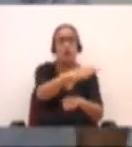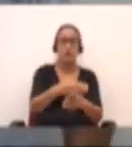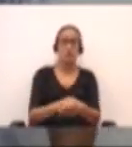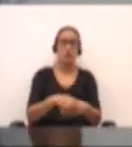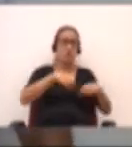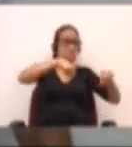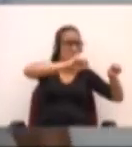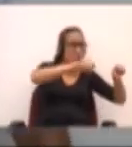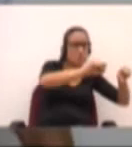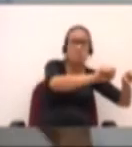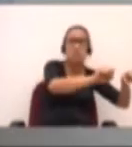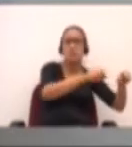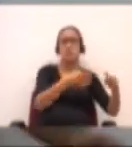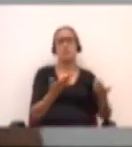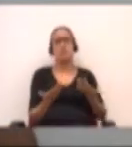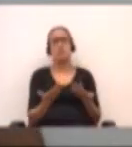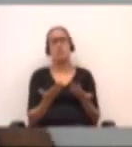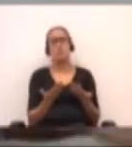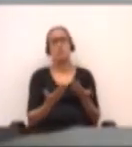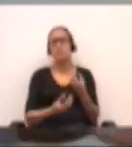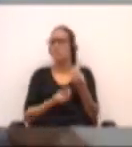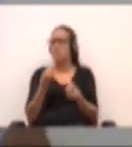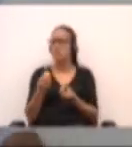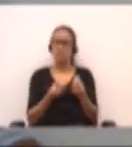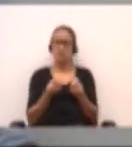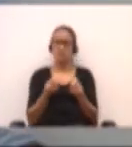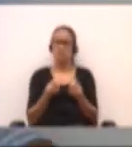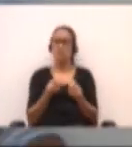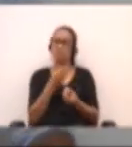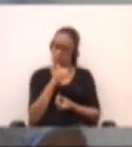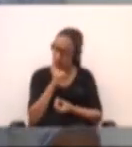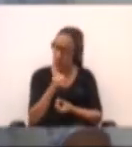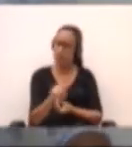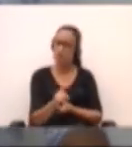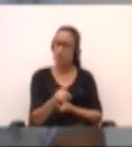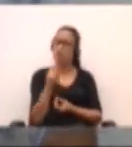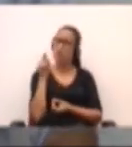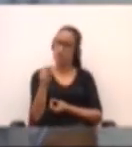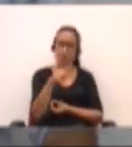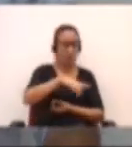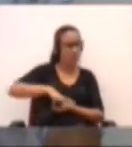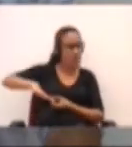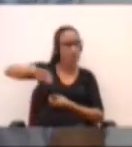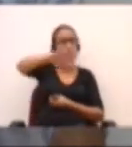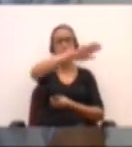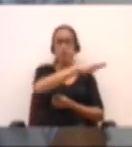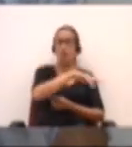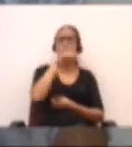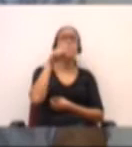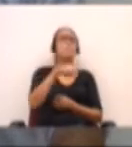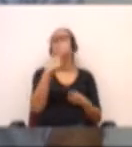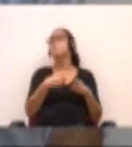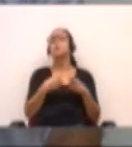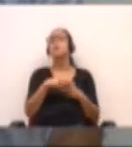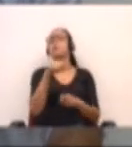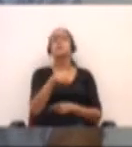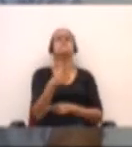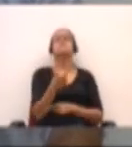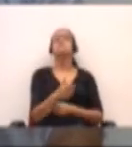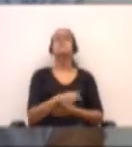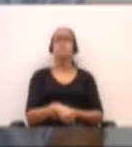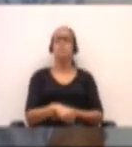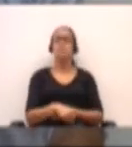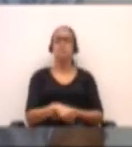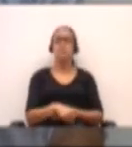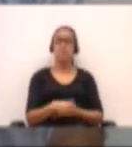de motocross. Não que não deva ter, deve ter energia elétrica lá também. Ora, mas se pode colocar energia elétrica naquela área que também está sob